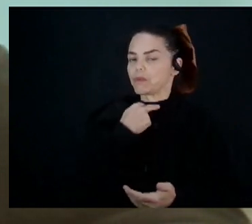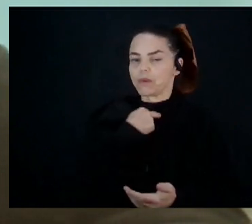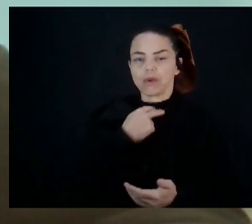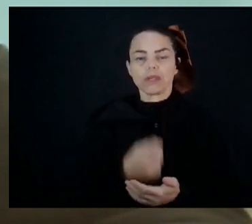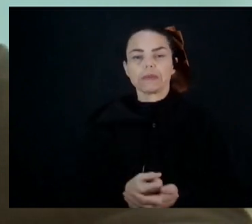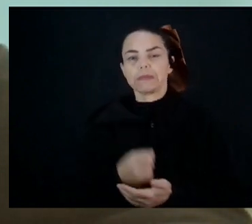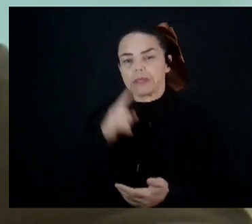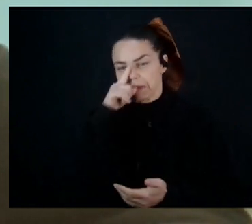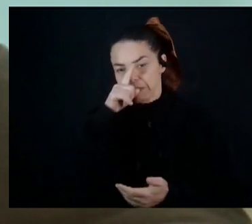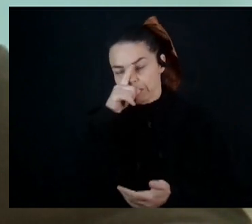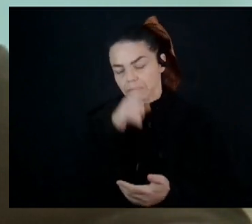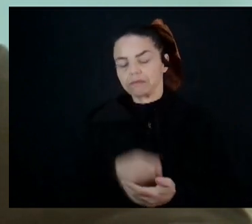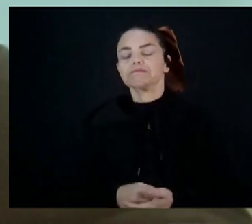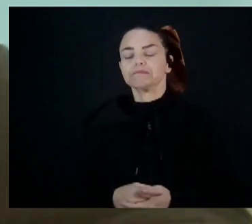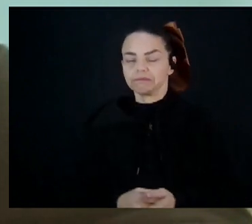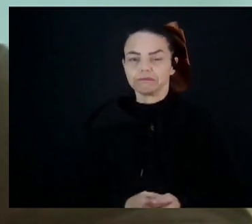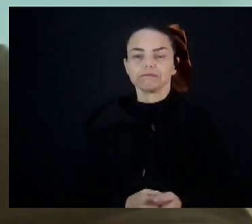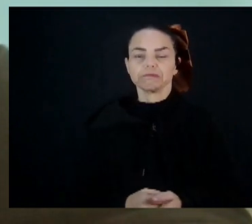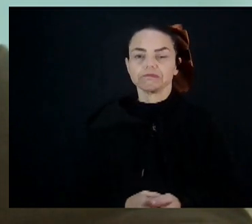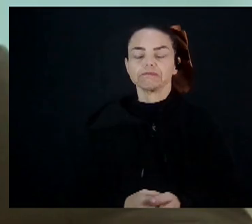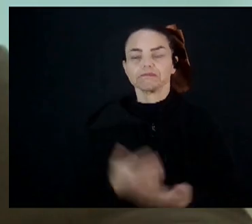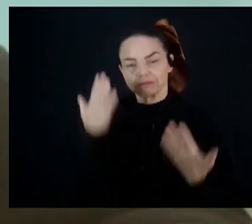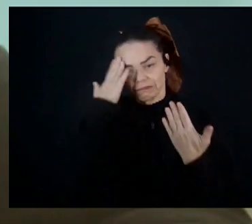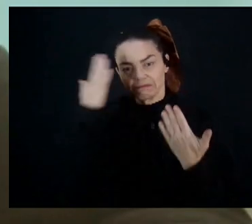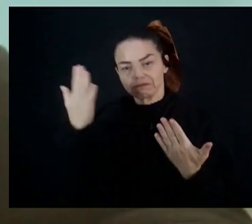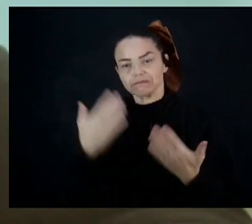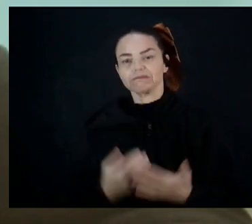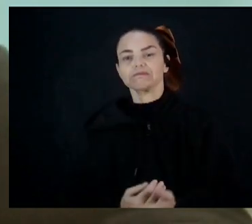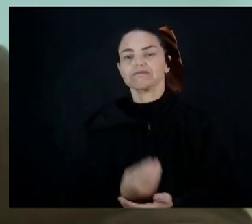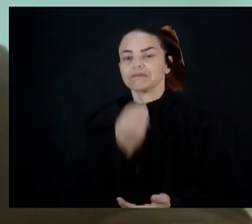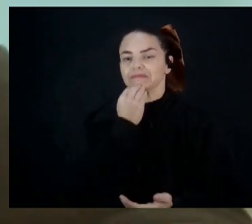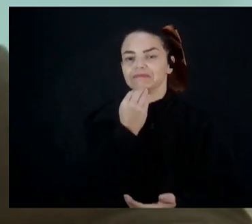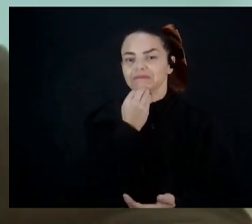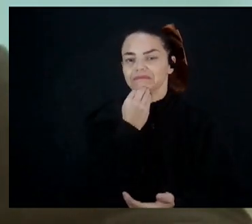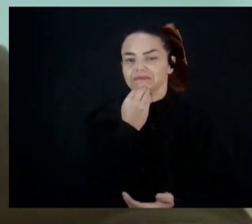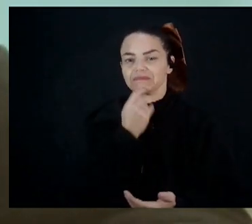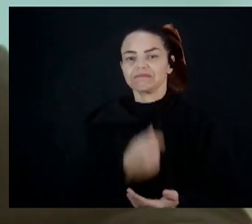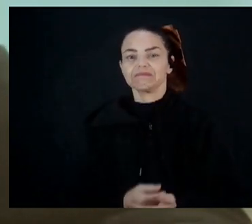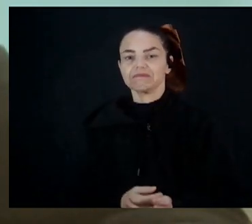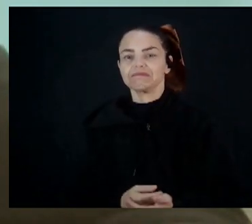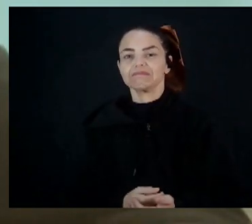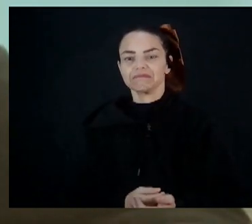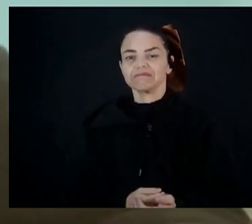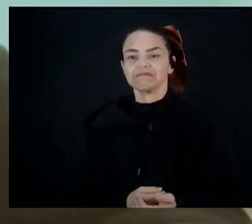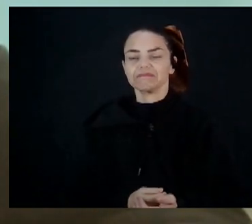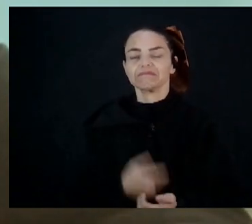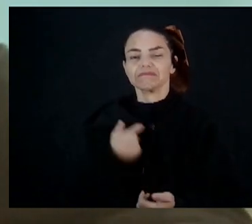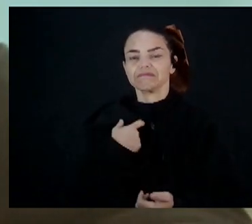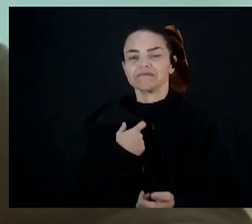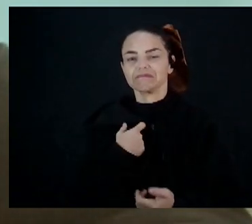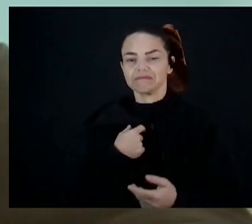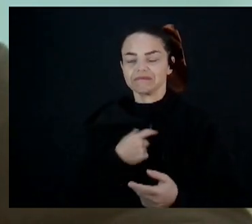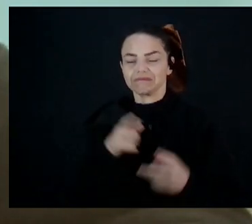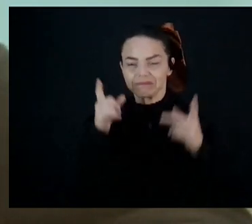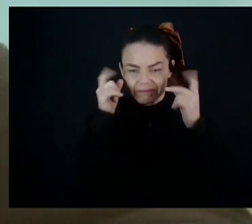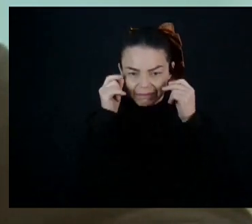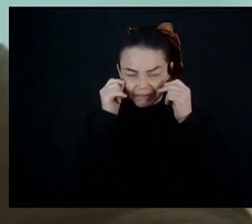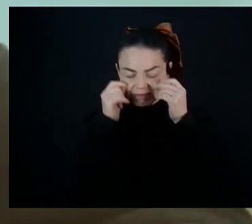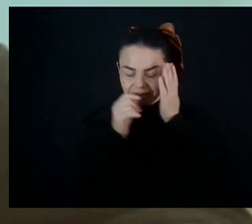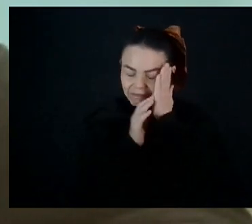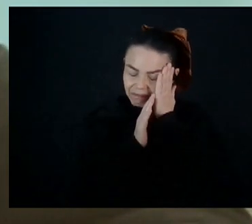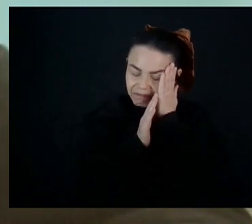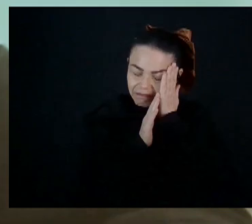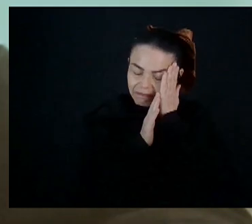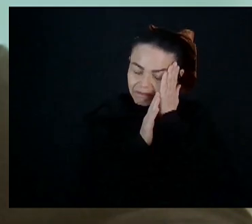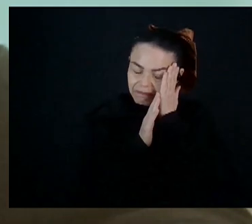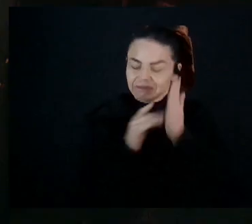sono. Então, agradeço muito essa oportunidade, porque falar de sono é sempre algo importante para a vida de